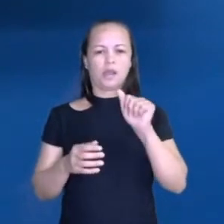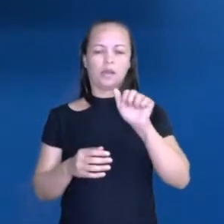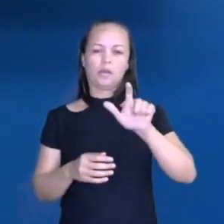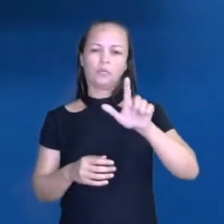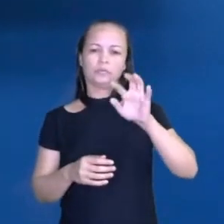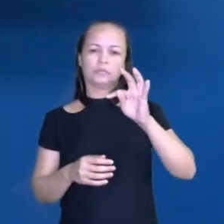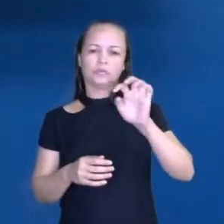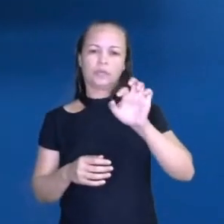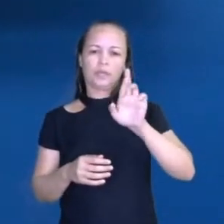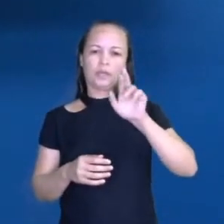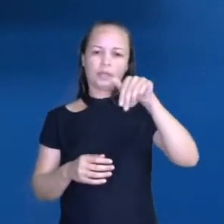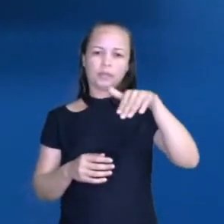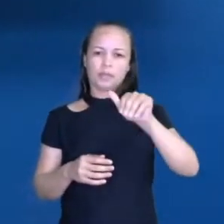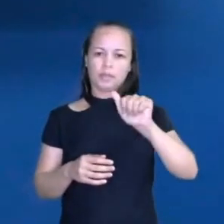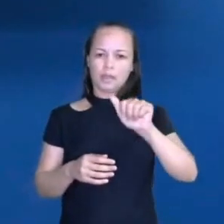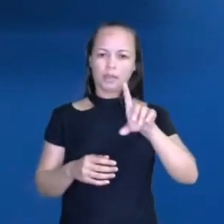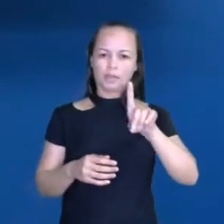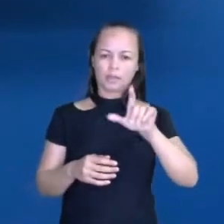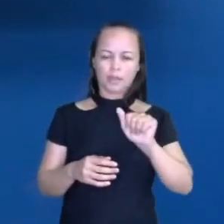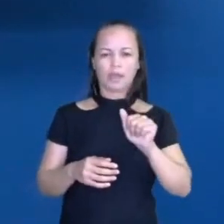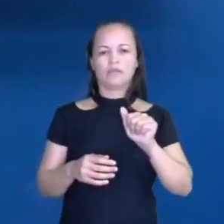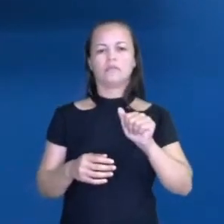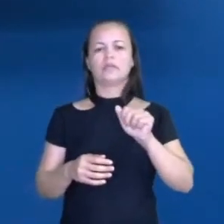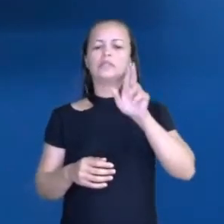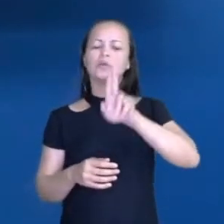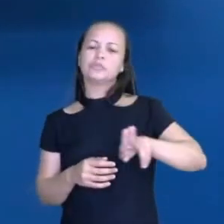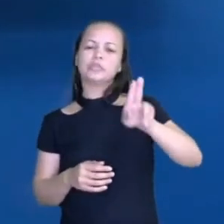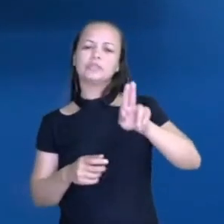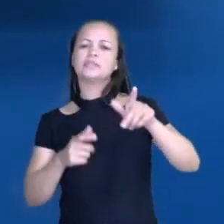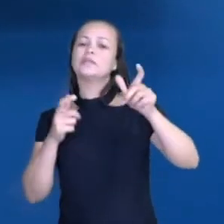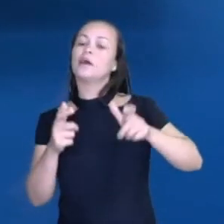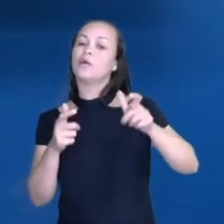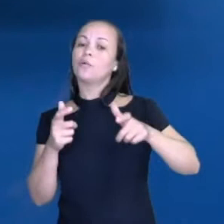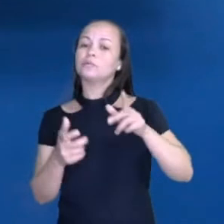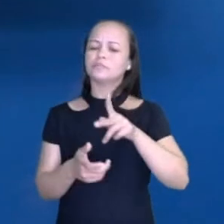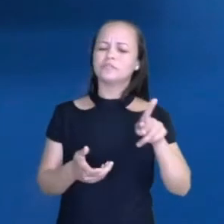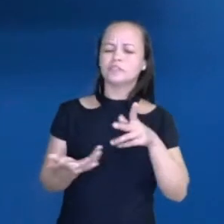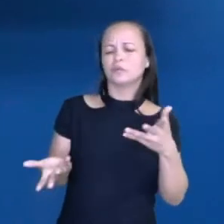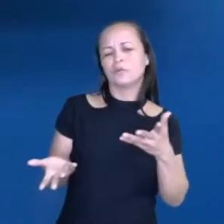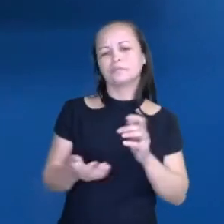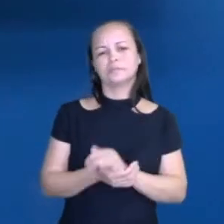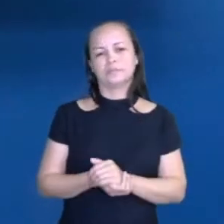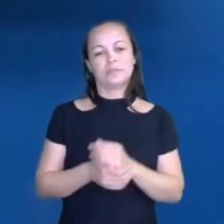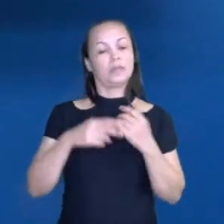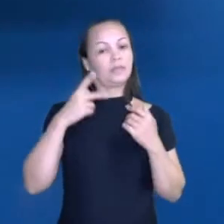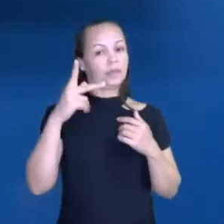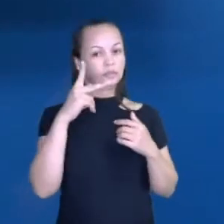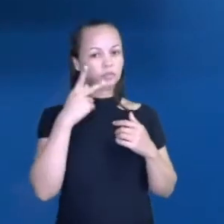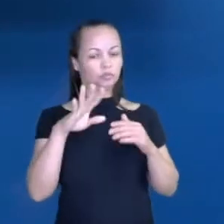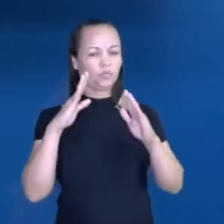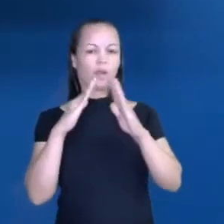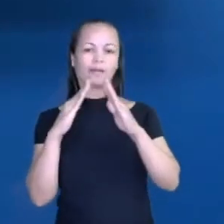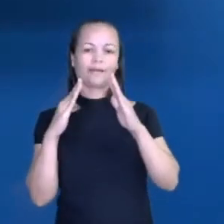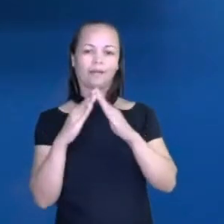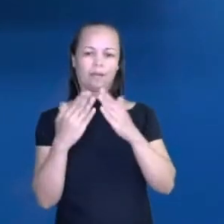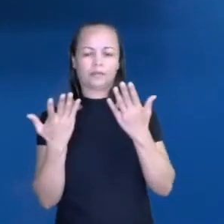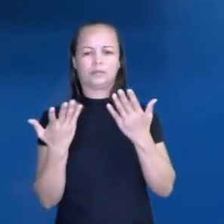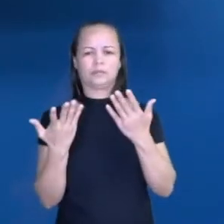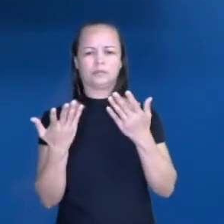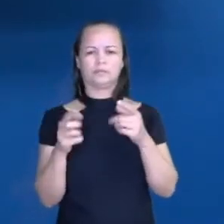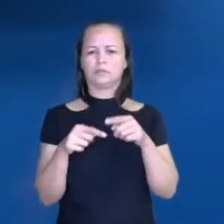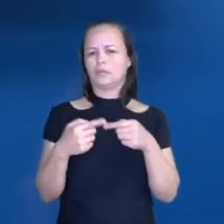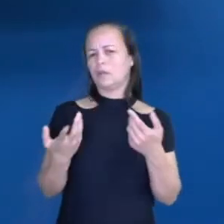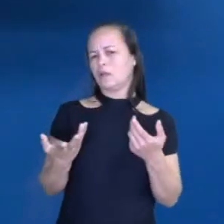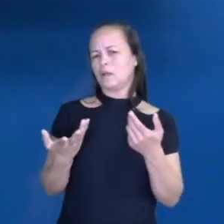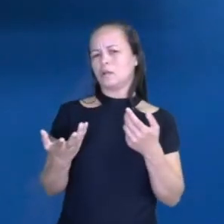utilizada ontem na casa é na sua casa a indústria que tem uma corrente alternada E por que não posso utilizar